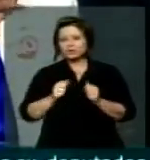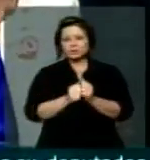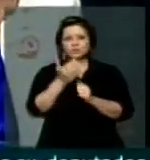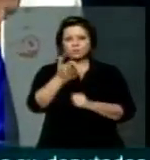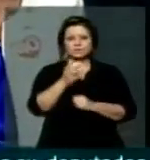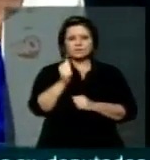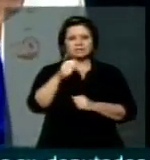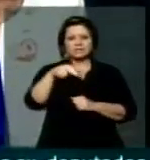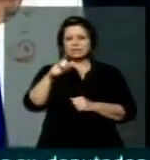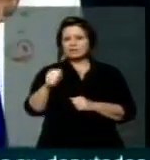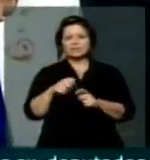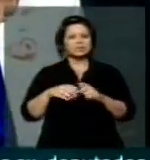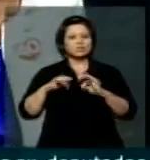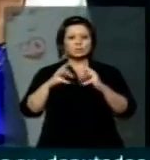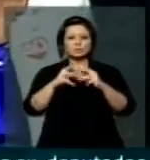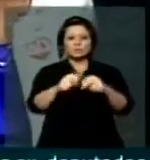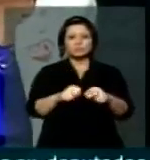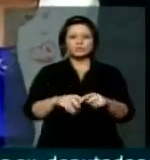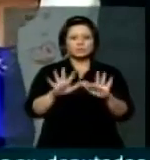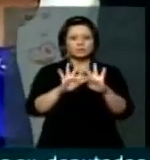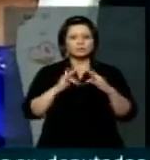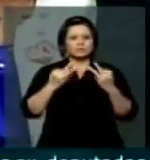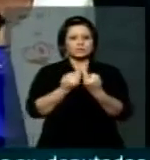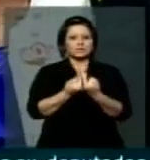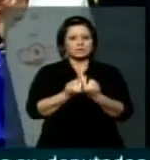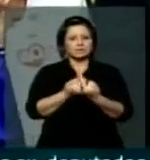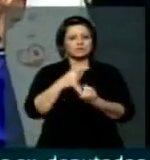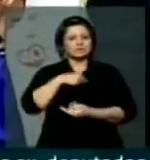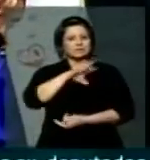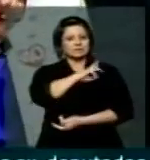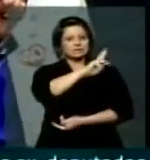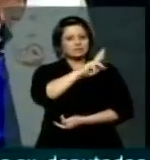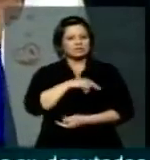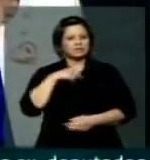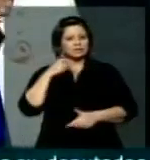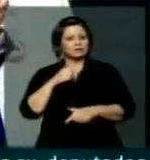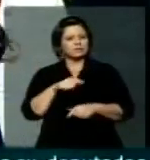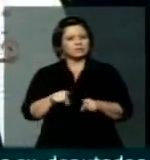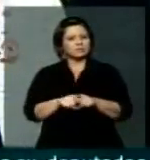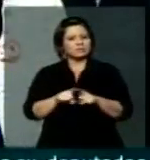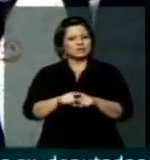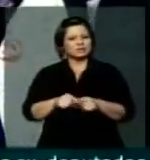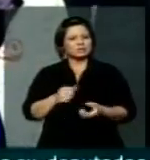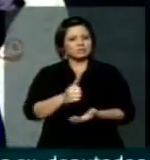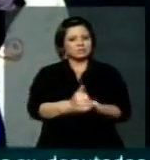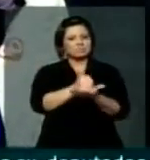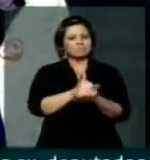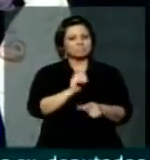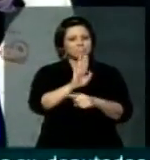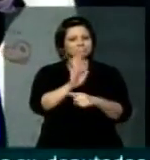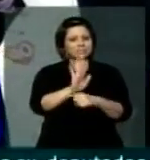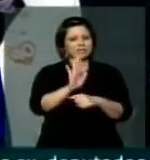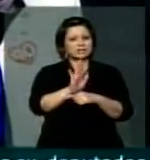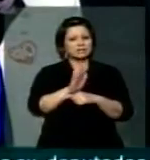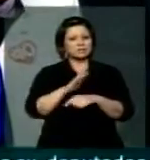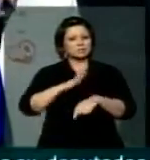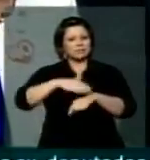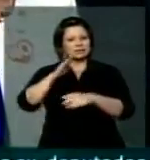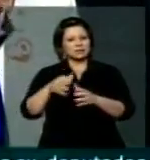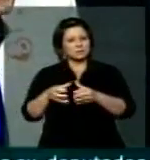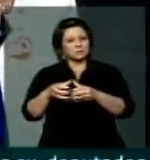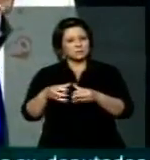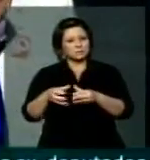com Dona Ana, enfim, com toda a família. É nossa tarefa sermos muito mais do que companheiros de